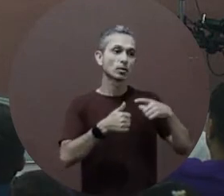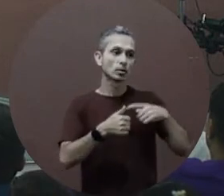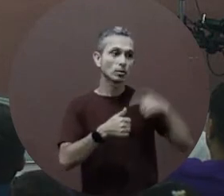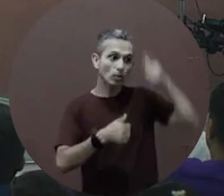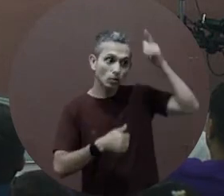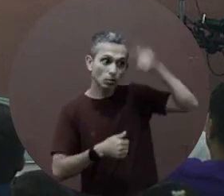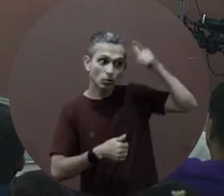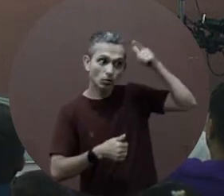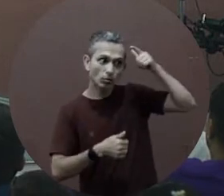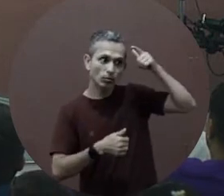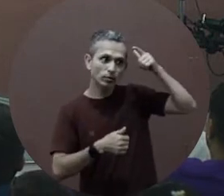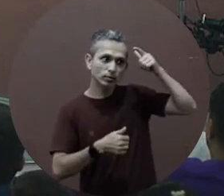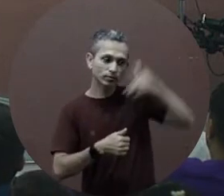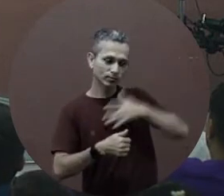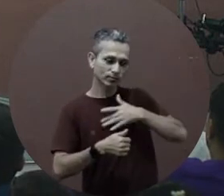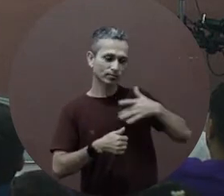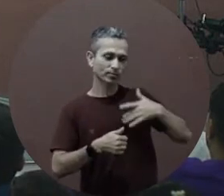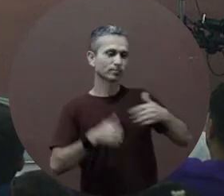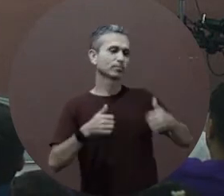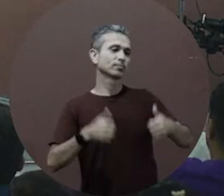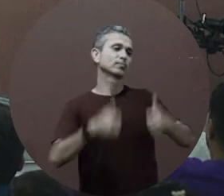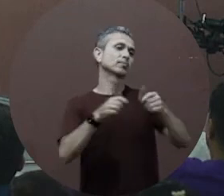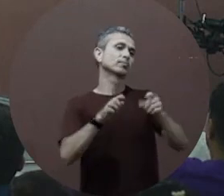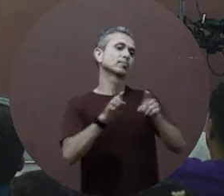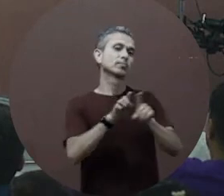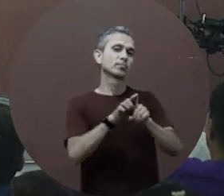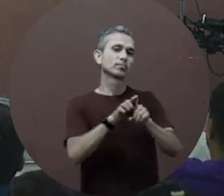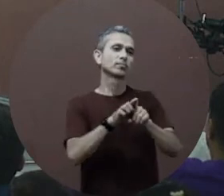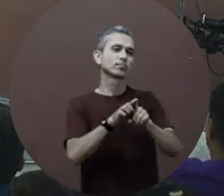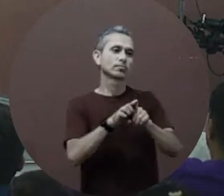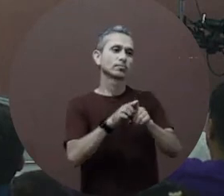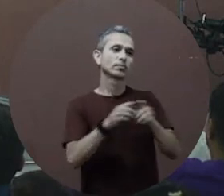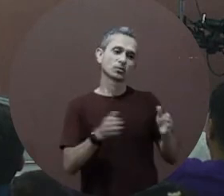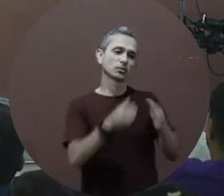líderes saudáveis,